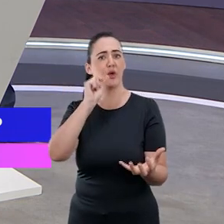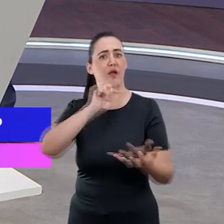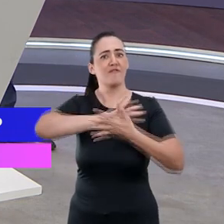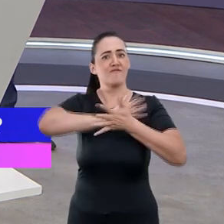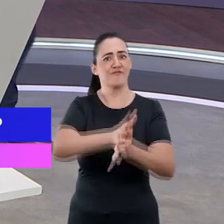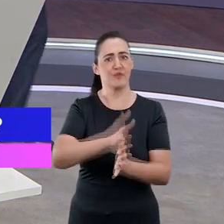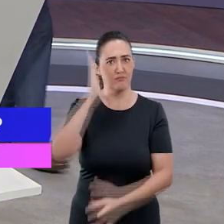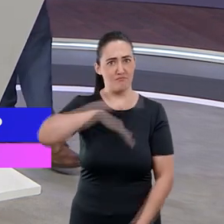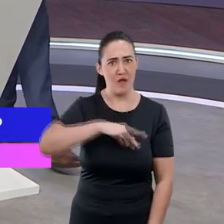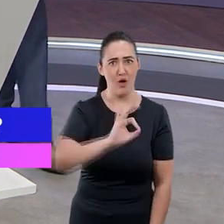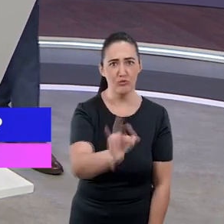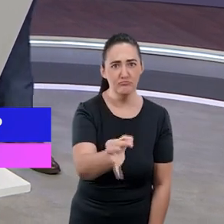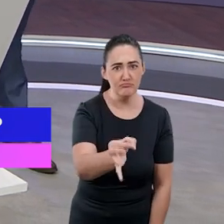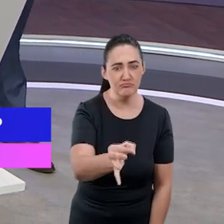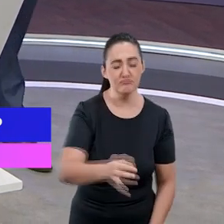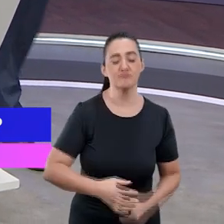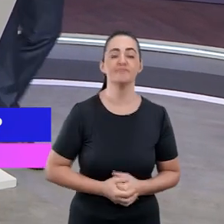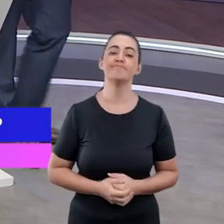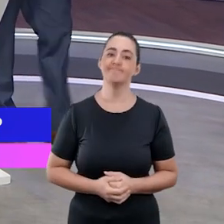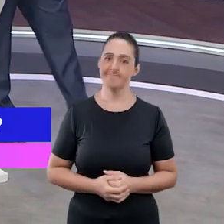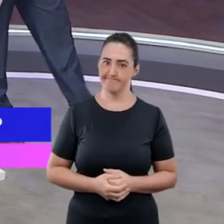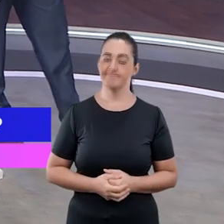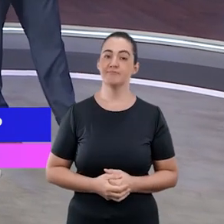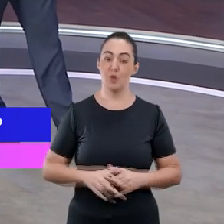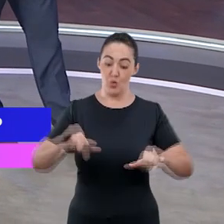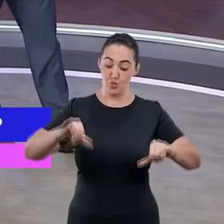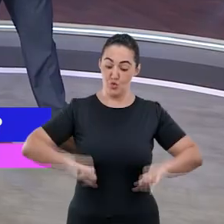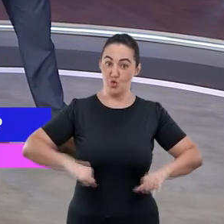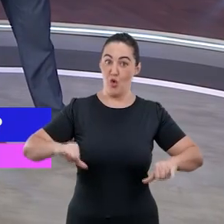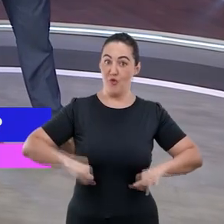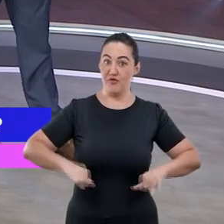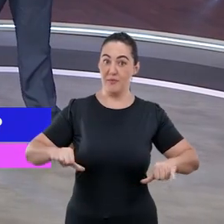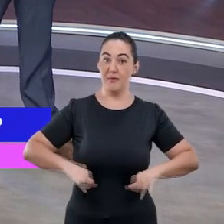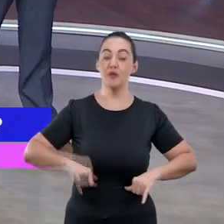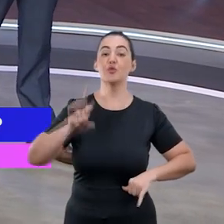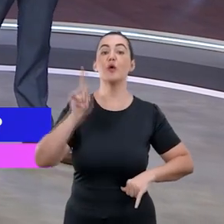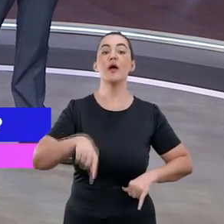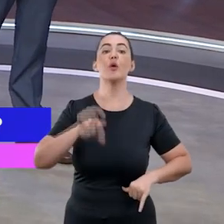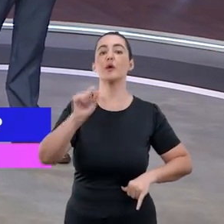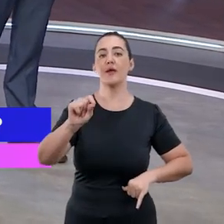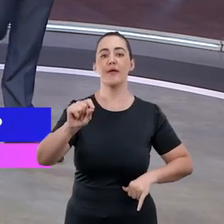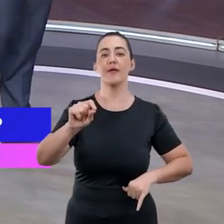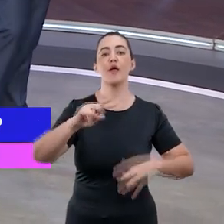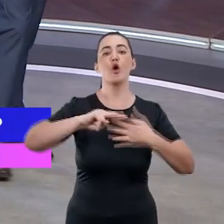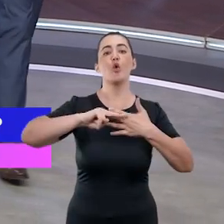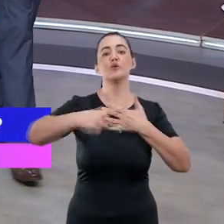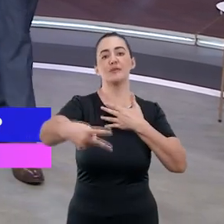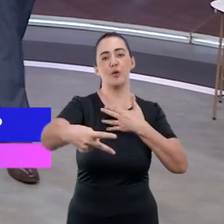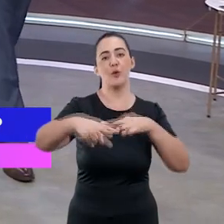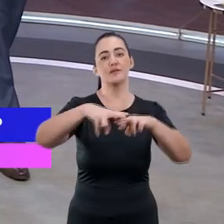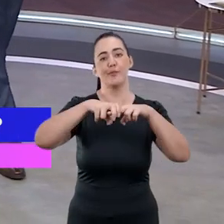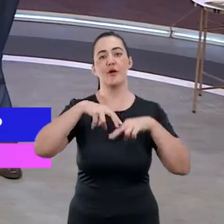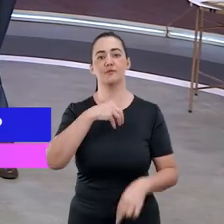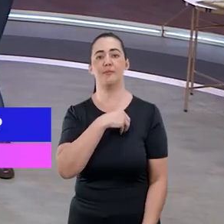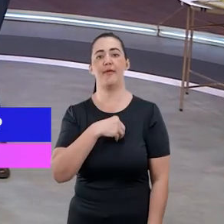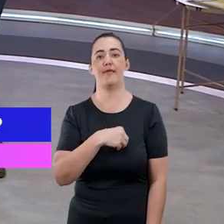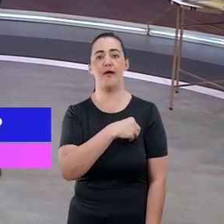algo. O sofrimento, ele é resultado de algo chamado pecado. Pecado